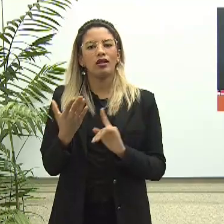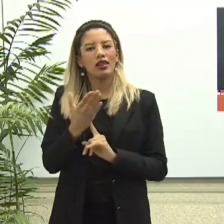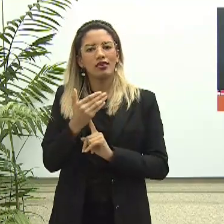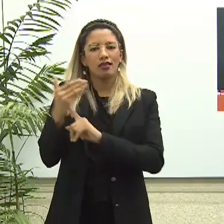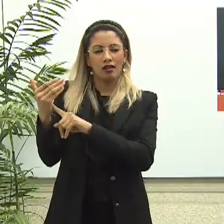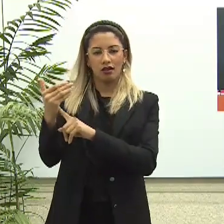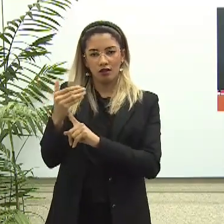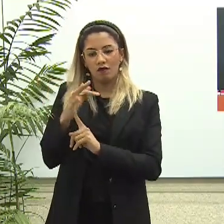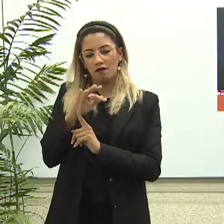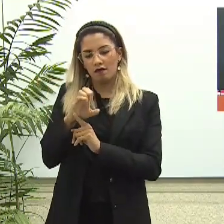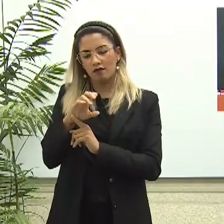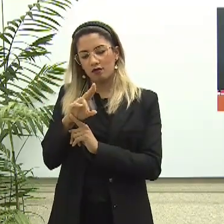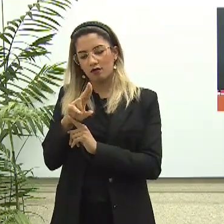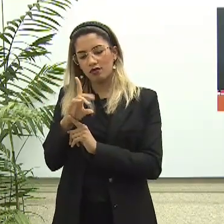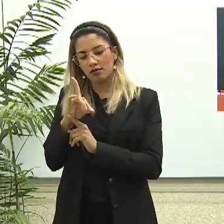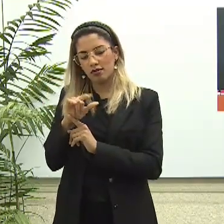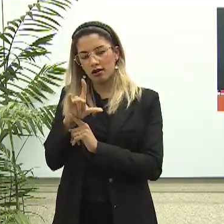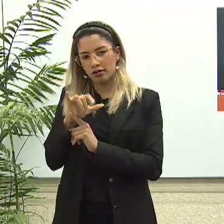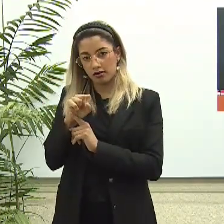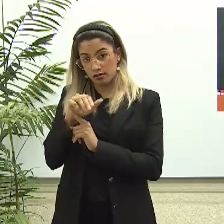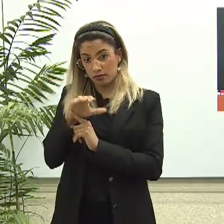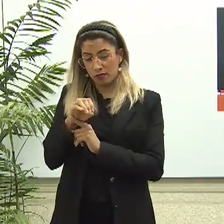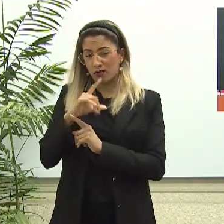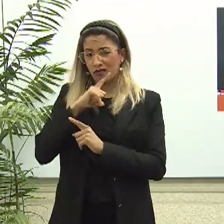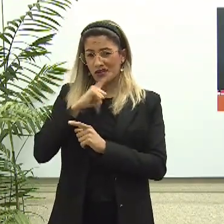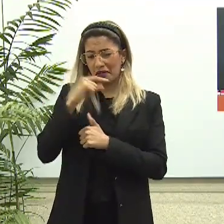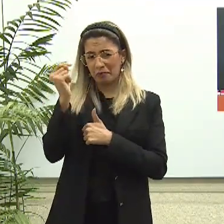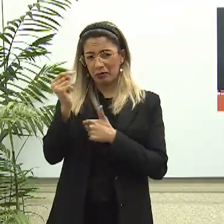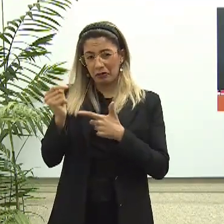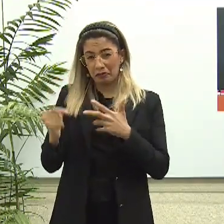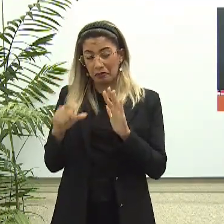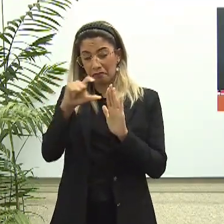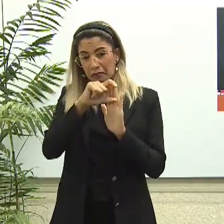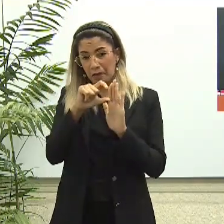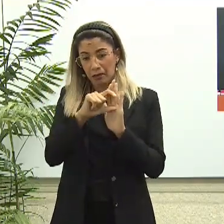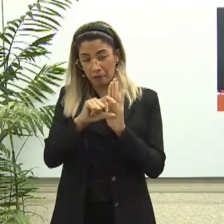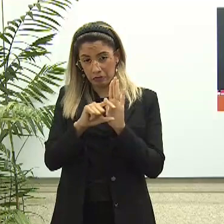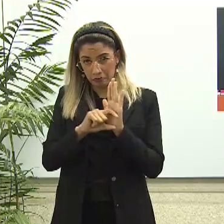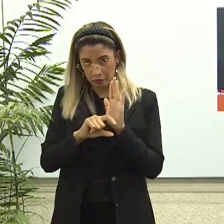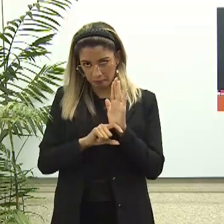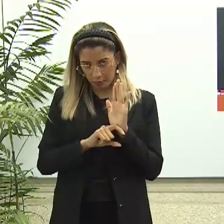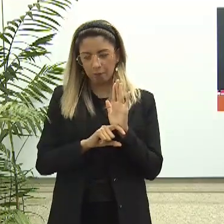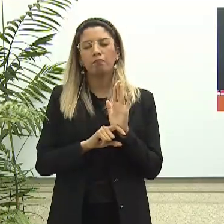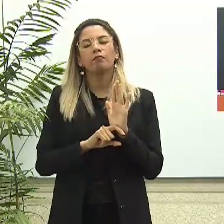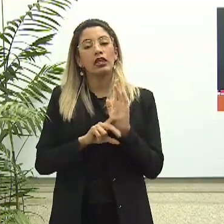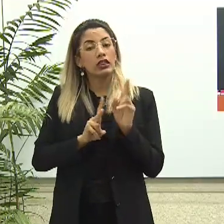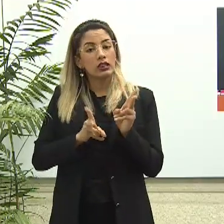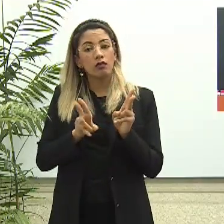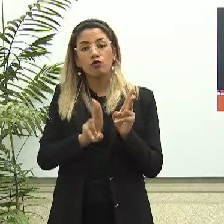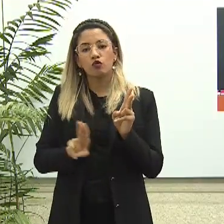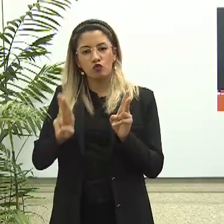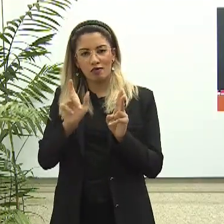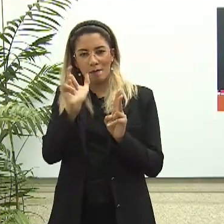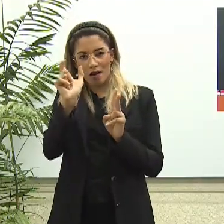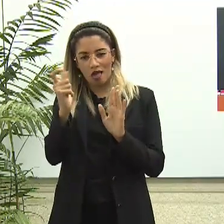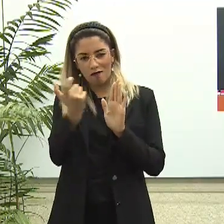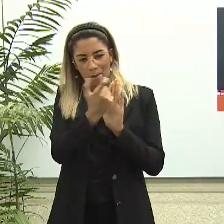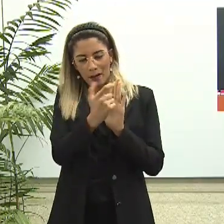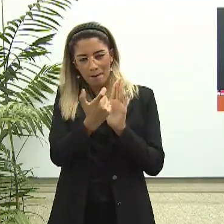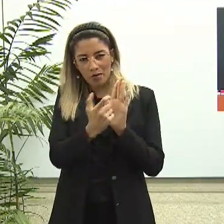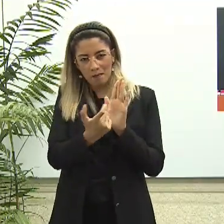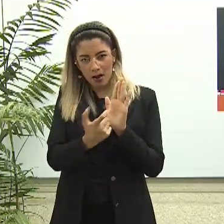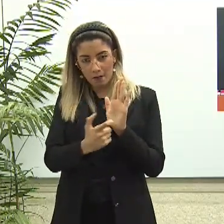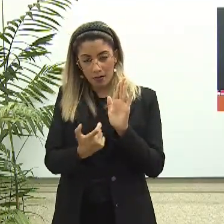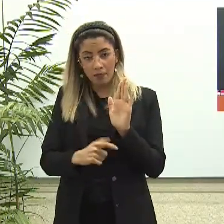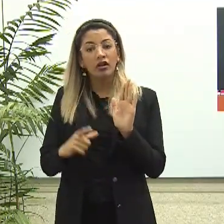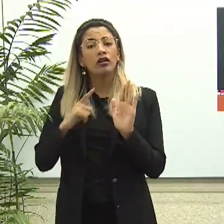quer dizer tá toda uma discussão e no momento que você nomeia o o enfatiza um conceito desse você traz todo um desdobramento teórico